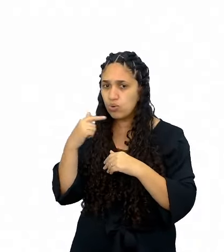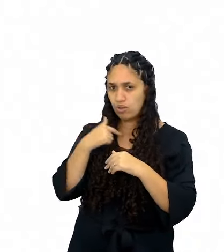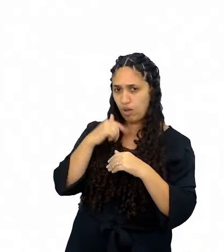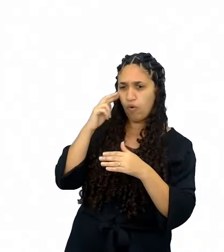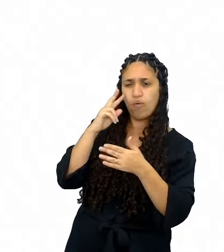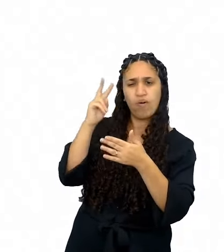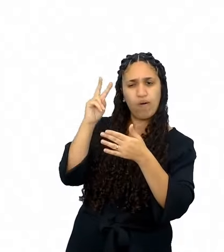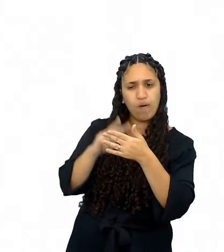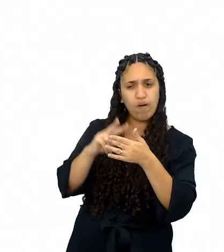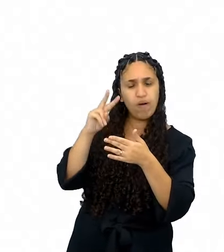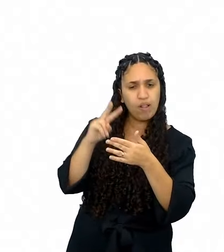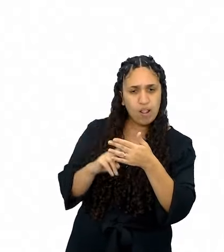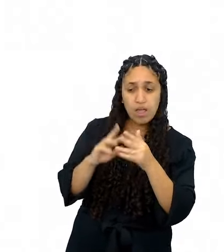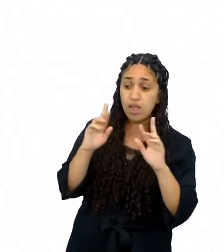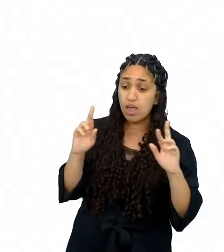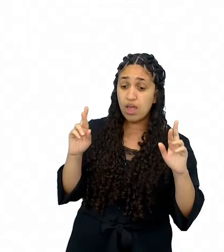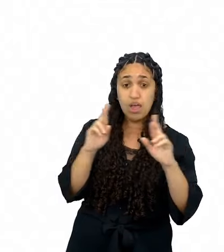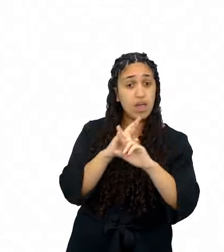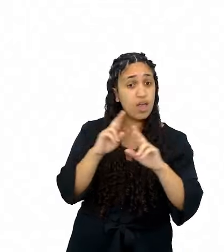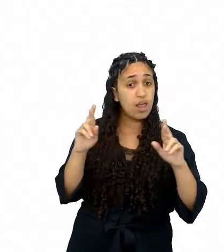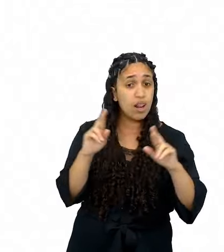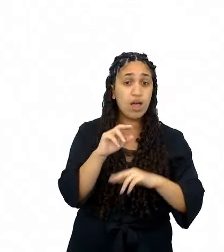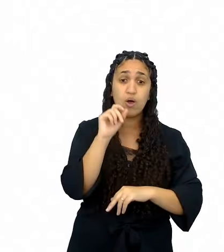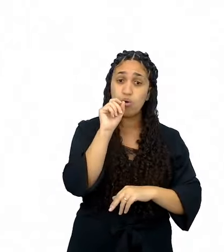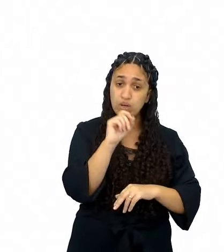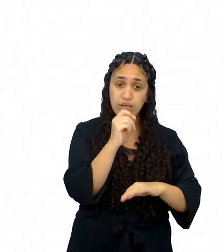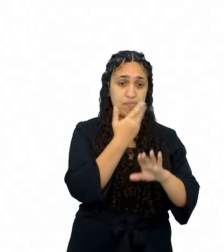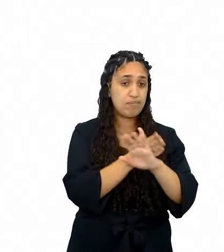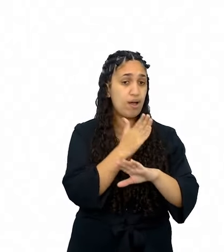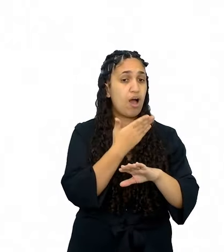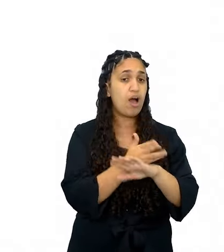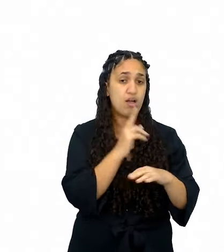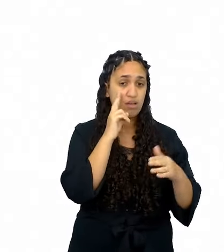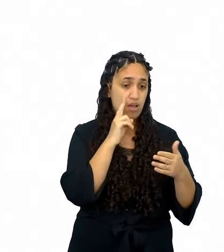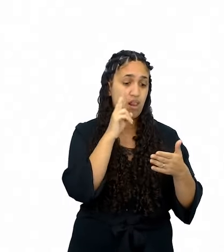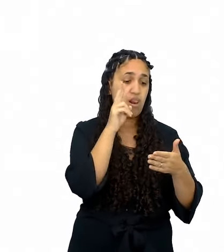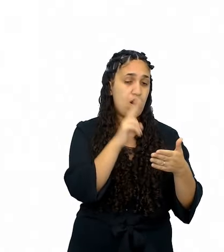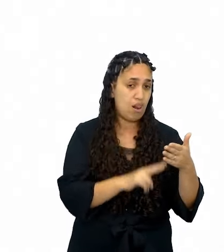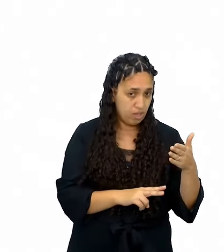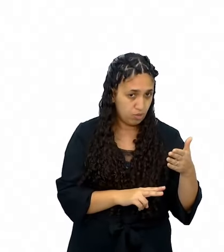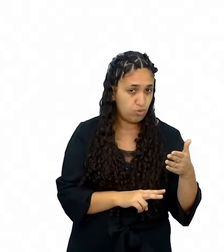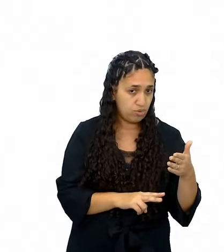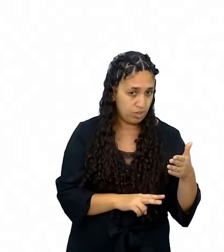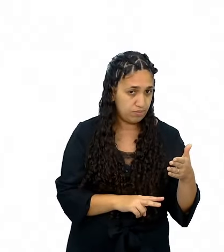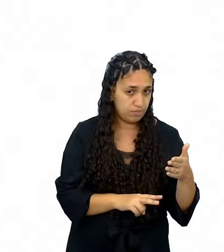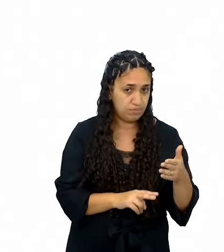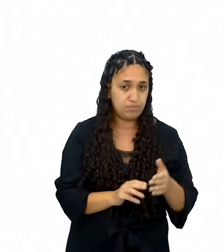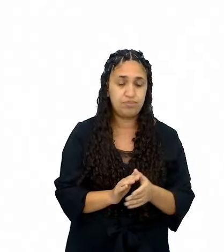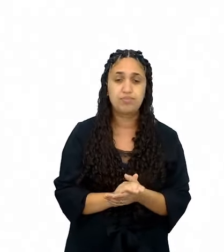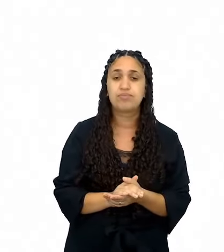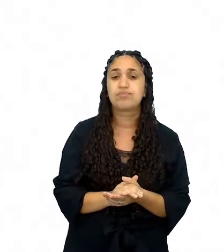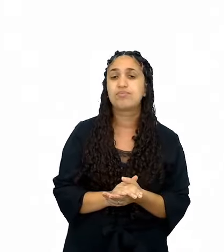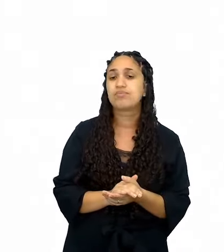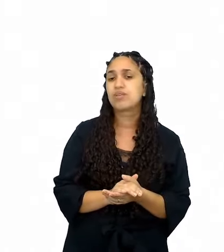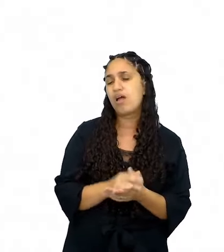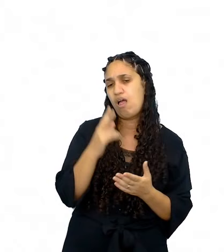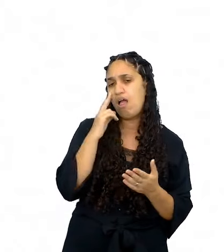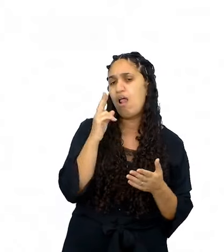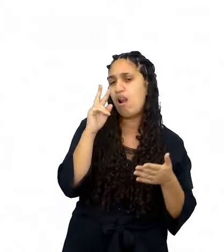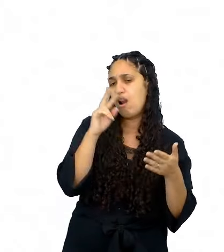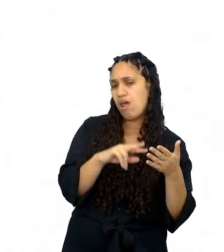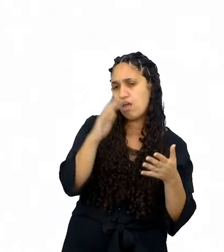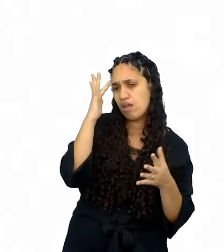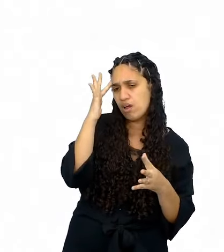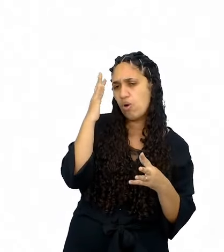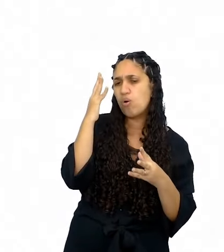dizem respeito a ler e compreender os sentidos do texto. De fato, como vimos, os estudantes